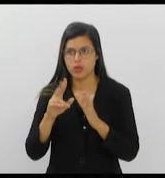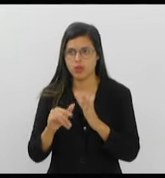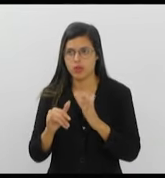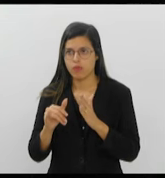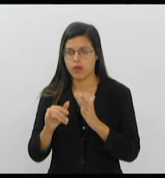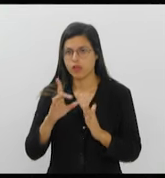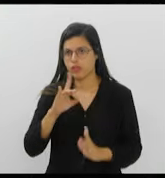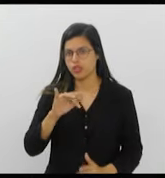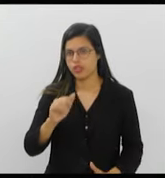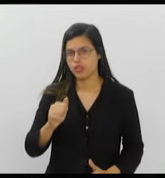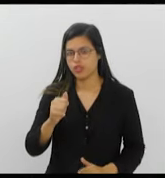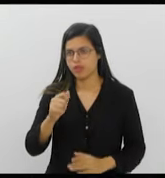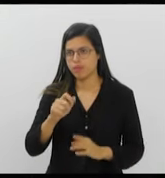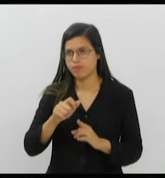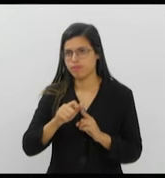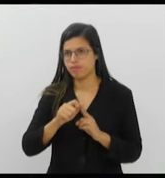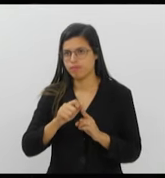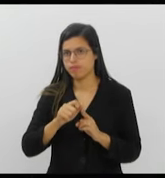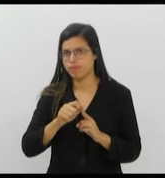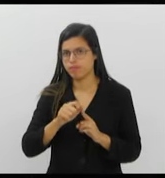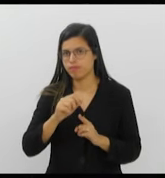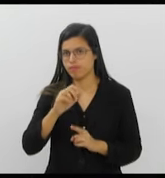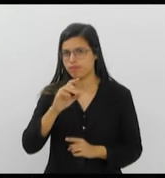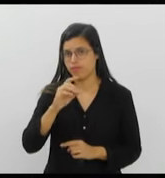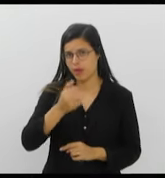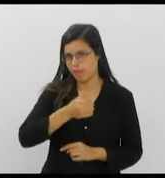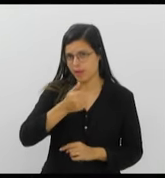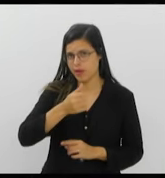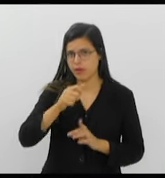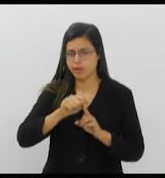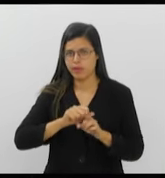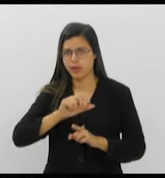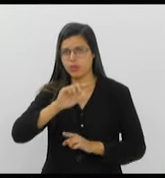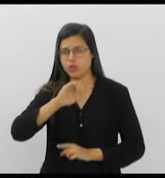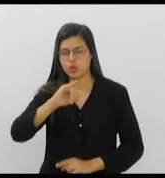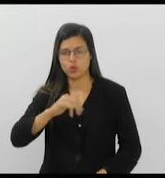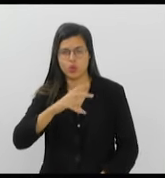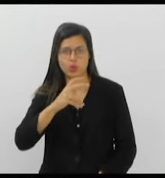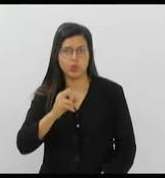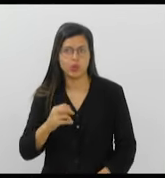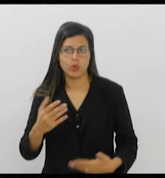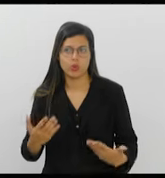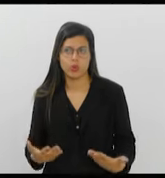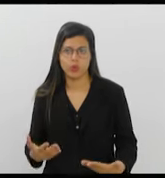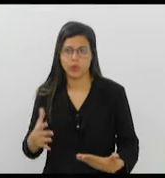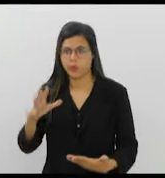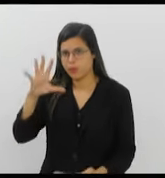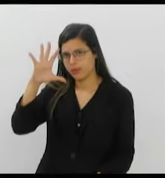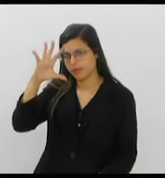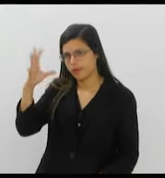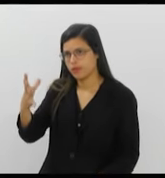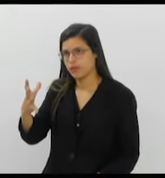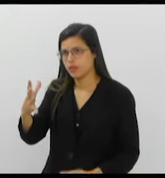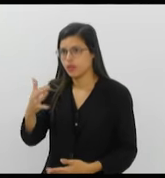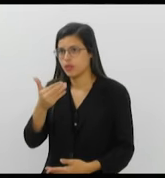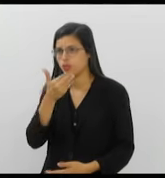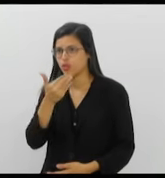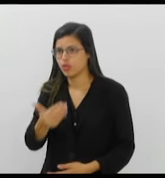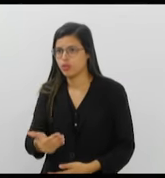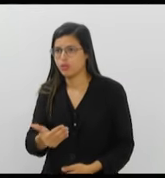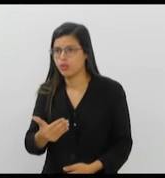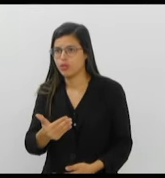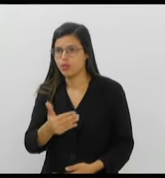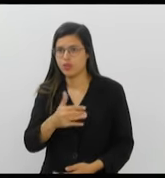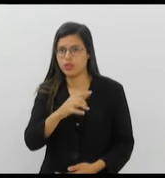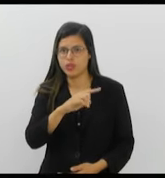de julho. Então, não restou outra alternativa que pedir a sustação do decreto dele, que nós